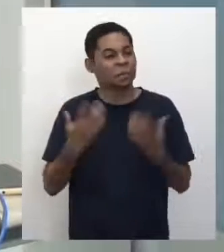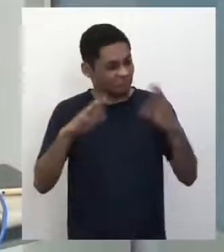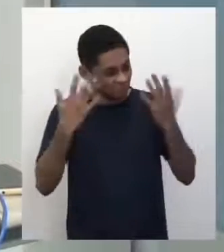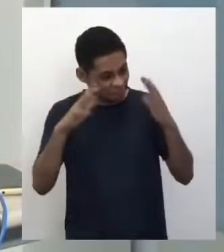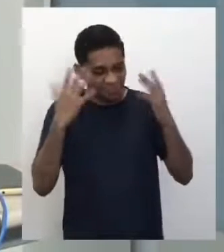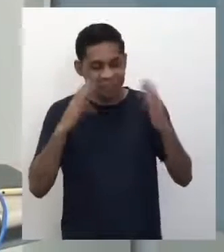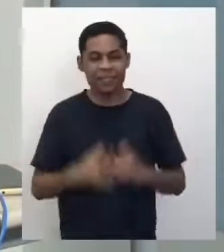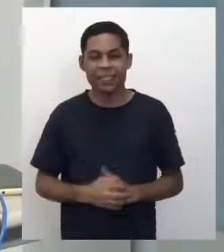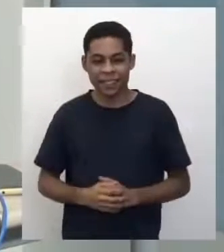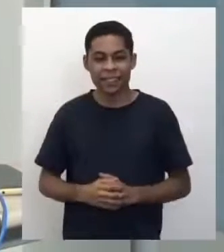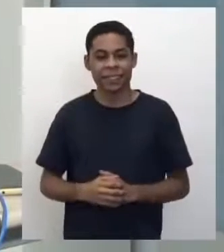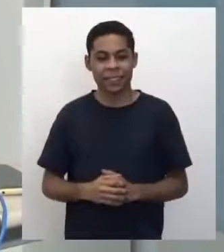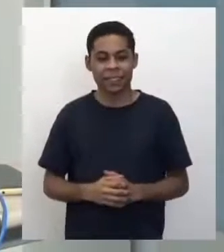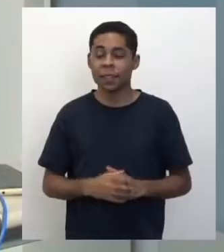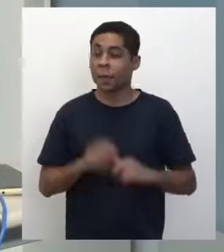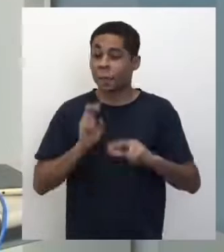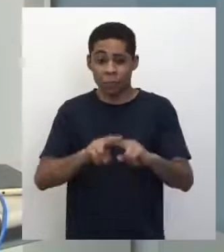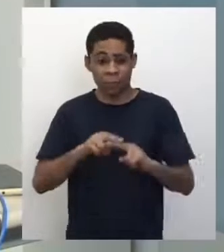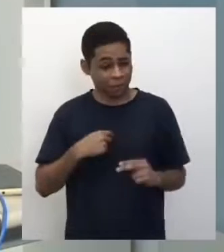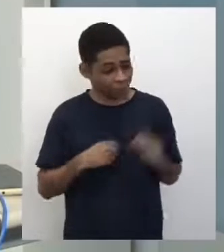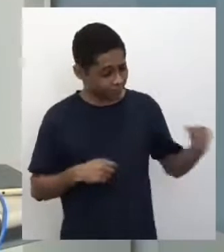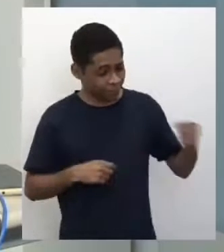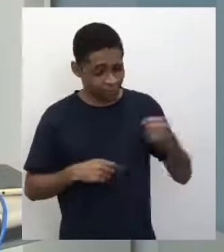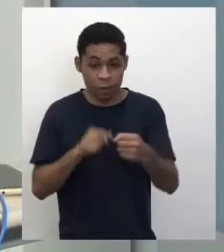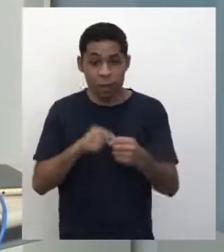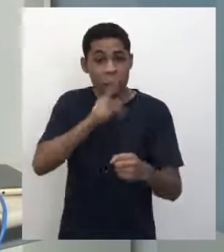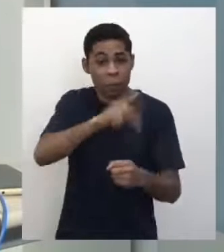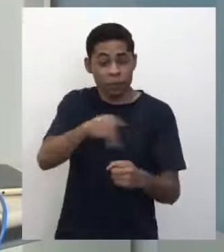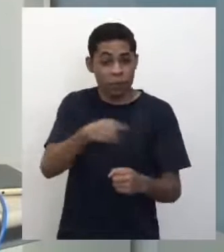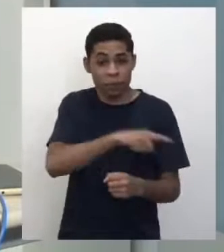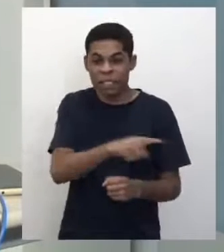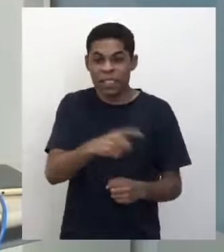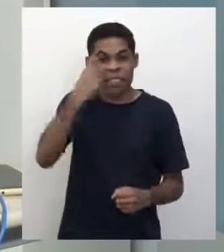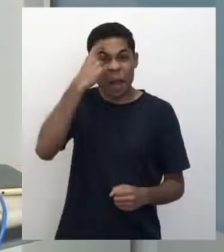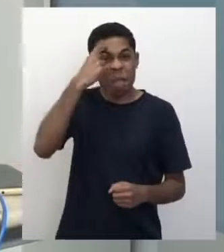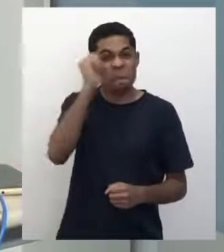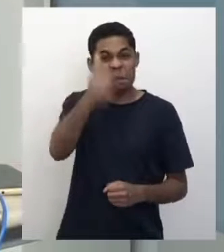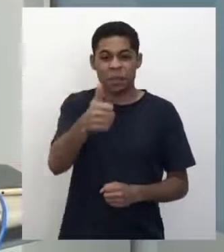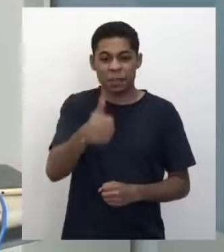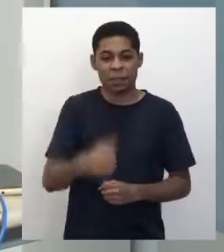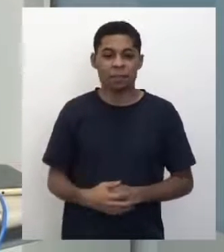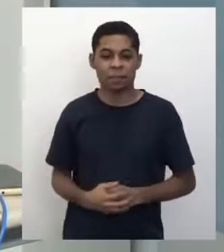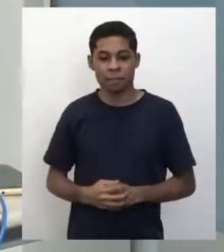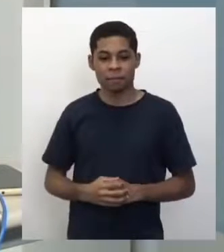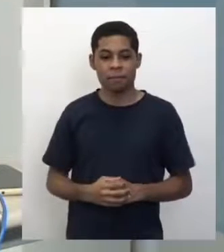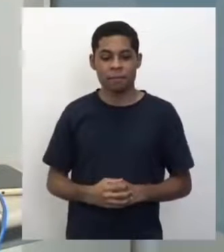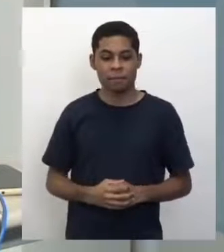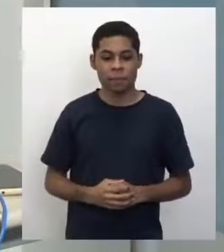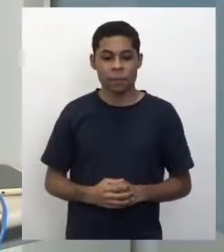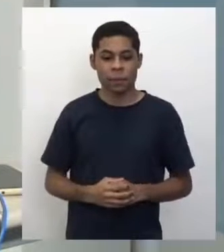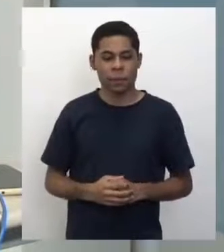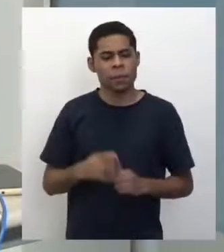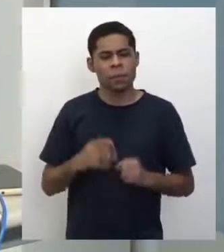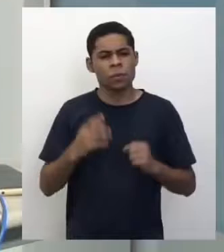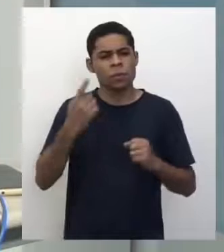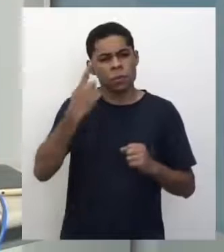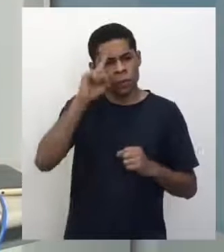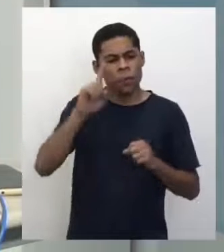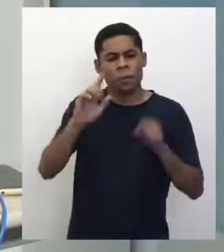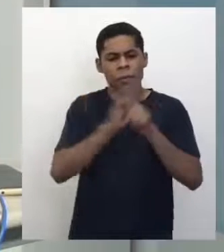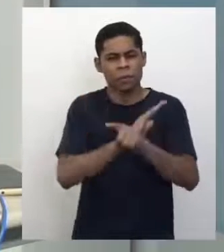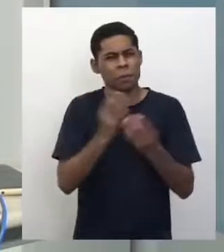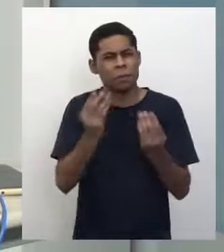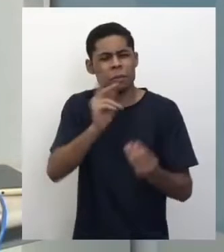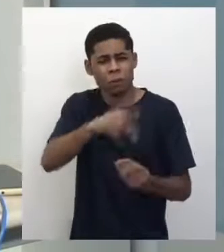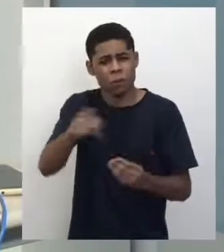adorei. Gente, por isso que eu trago esses professores, porque eles topam tudo. Uma vez uma professora falou, professora, como você consegue